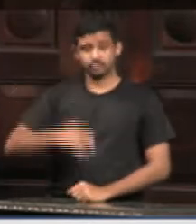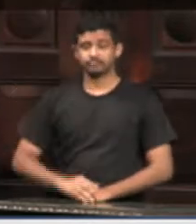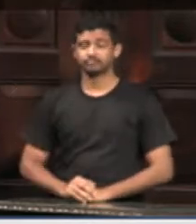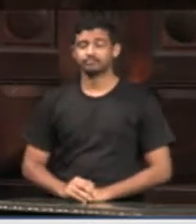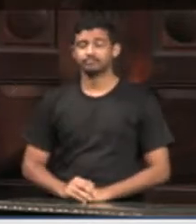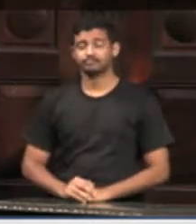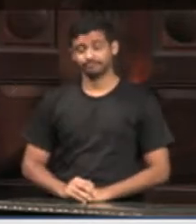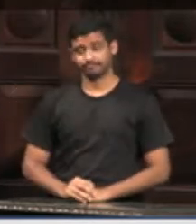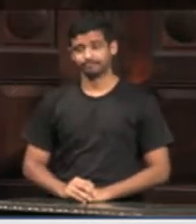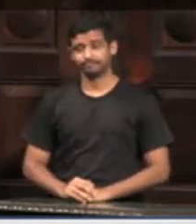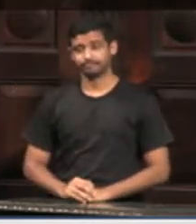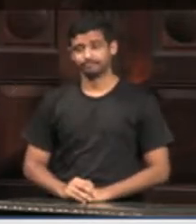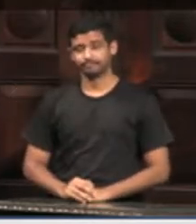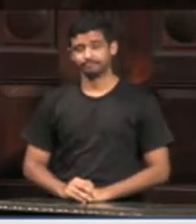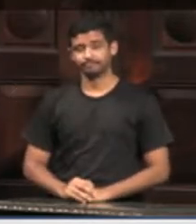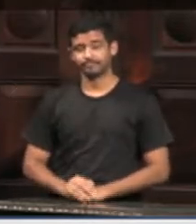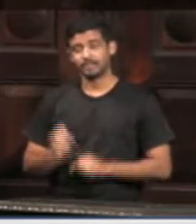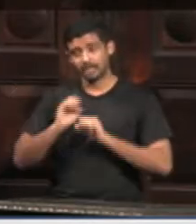Obviamente